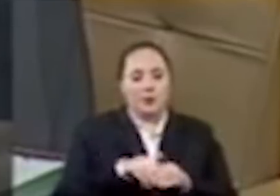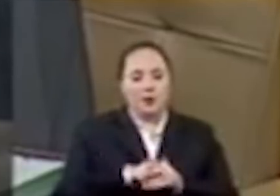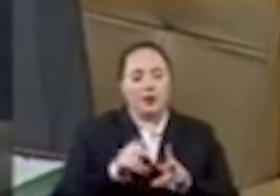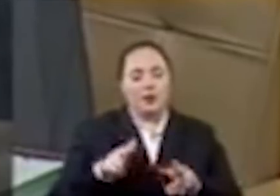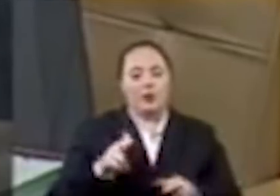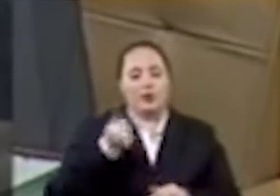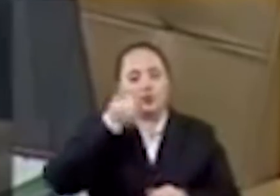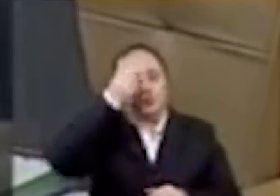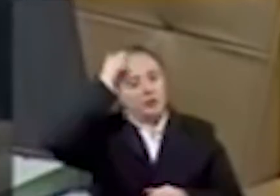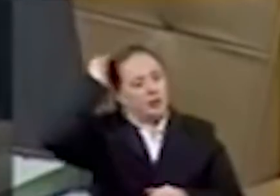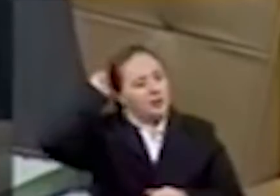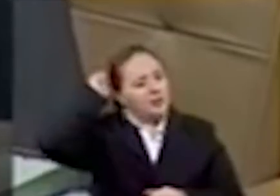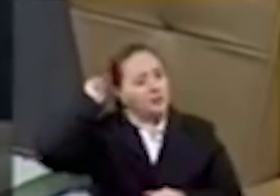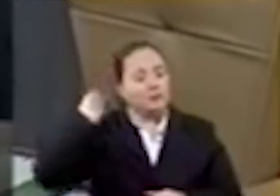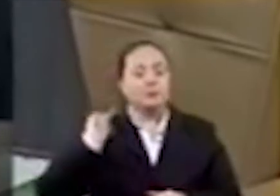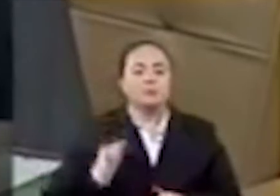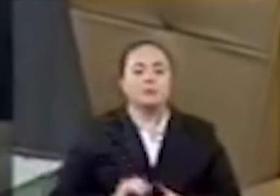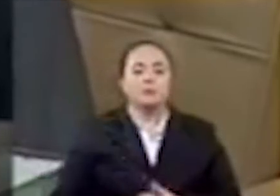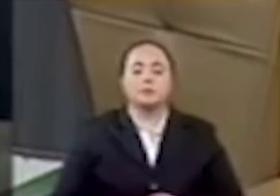voto também